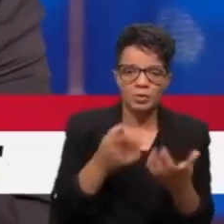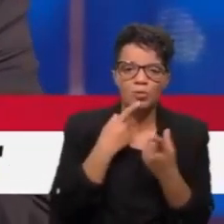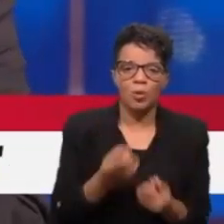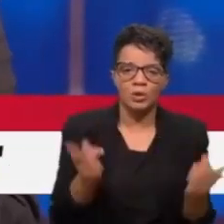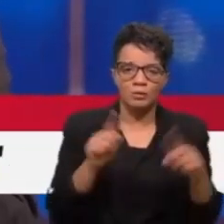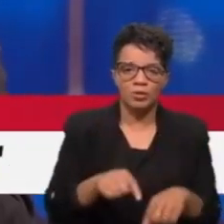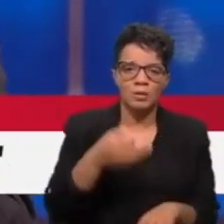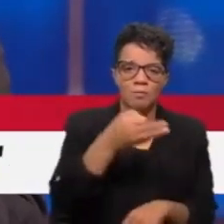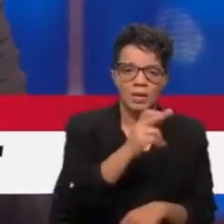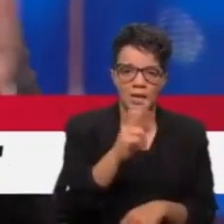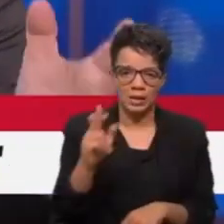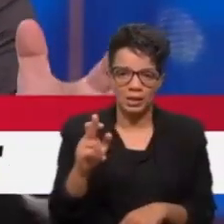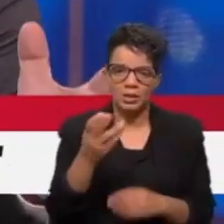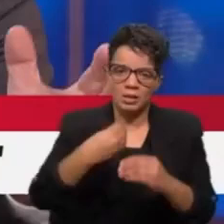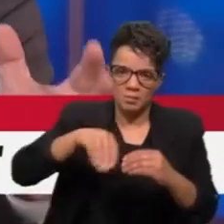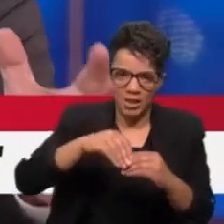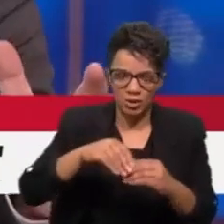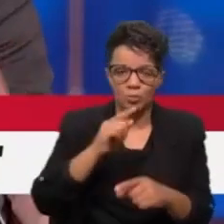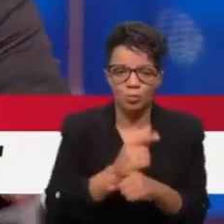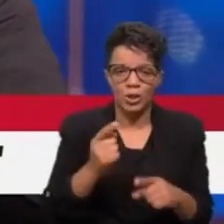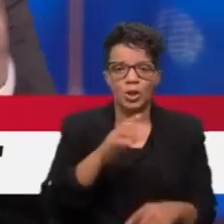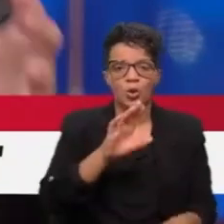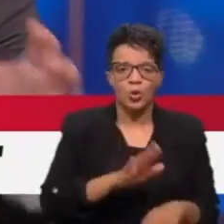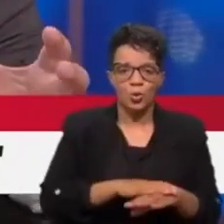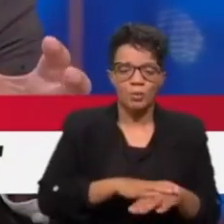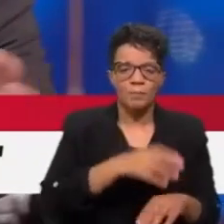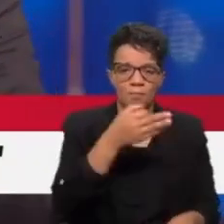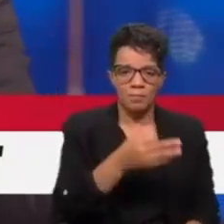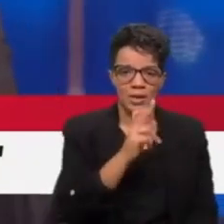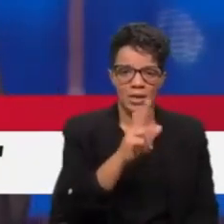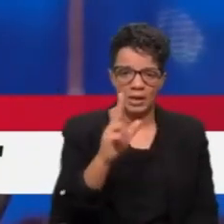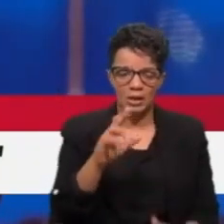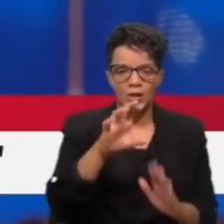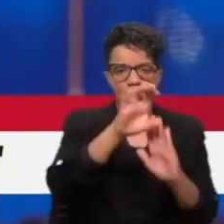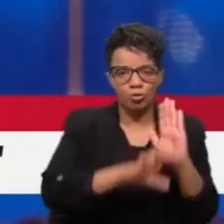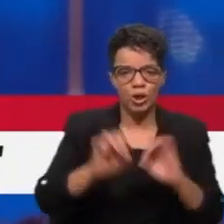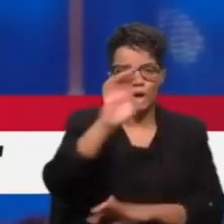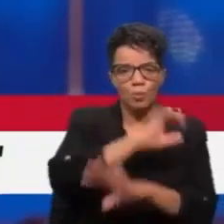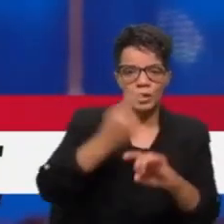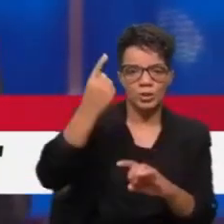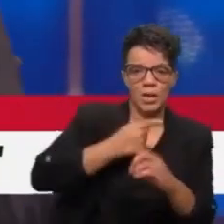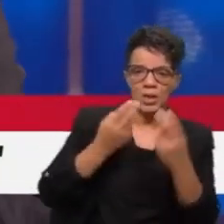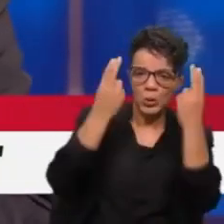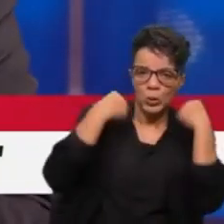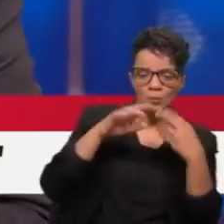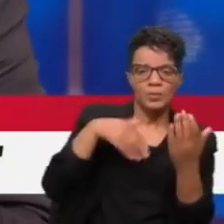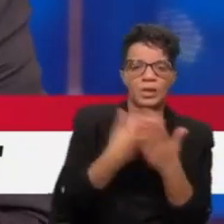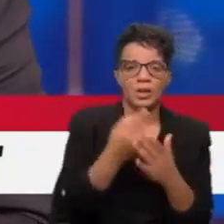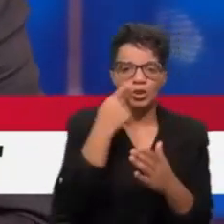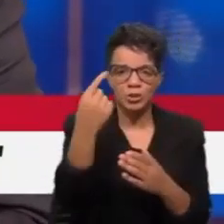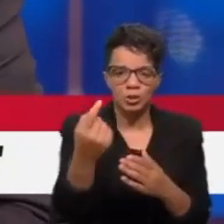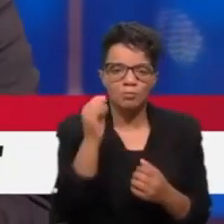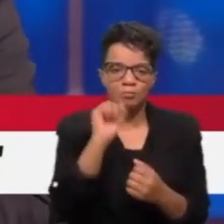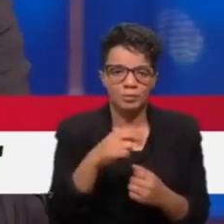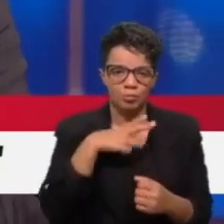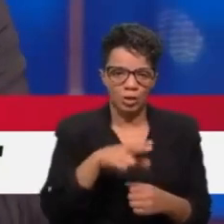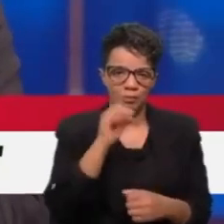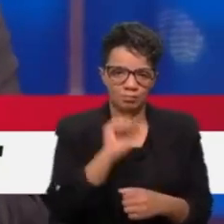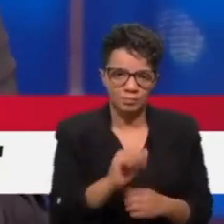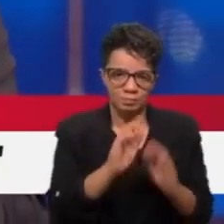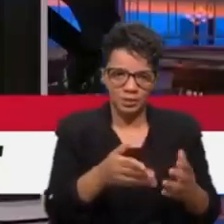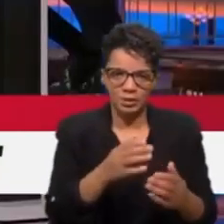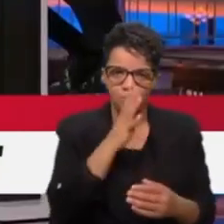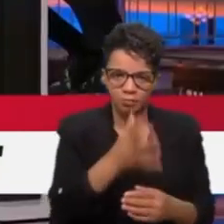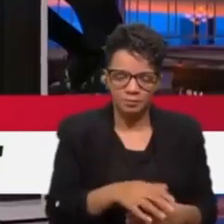prr e não só prr porque prr tem condições europeias e portanto não permite a especialização nacional que podemos fazer